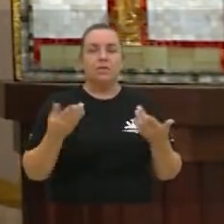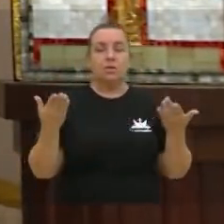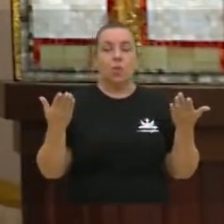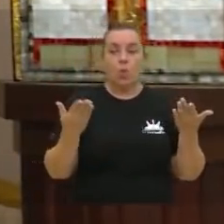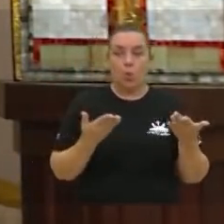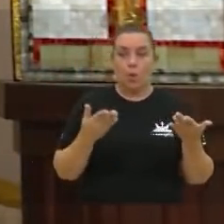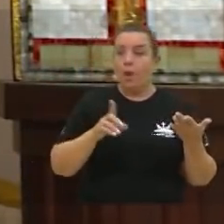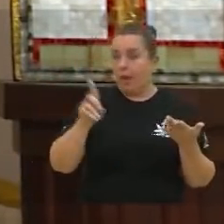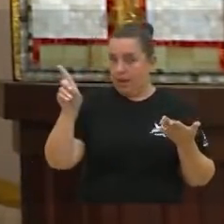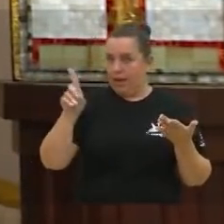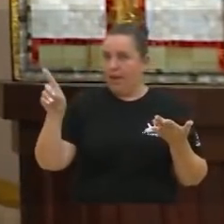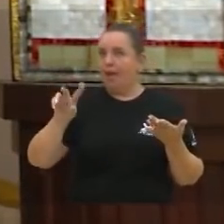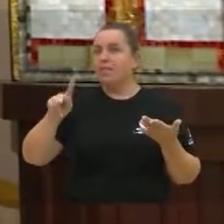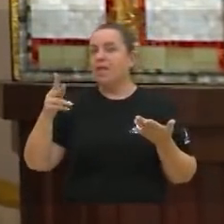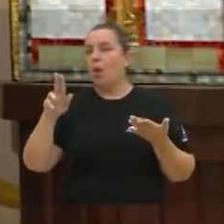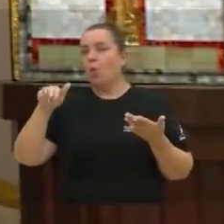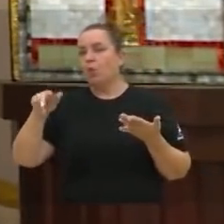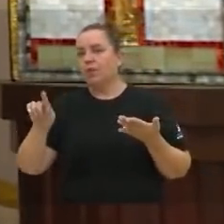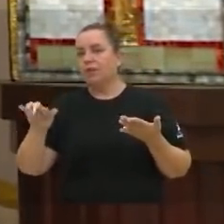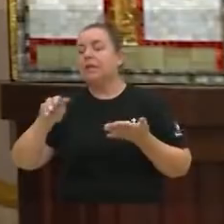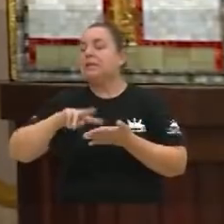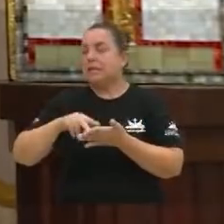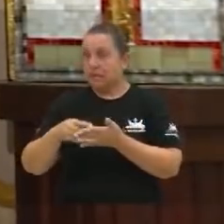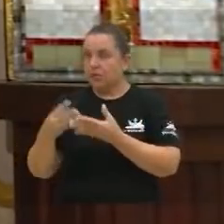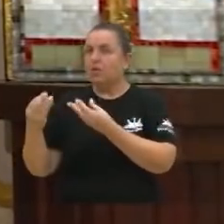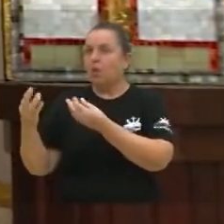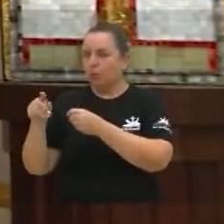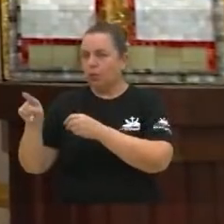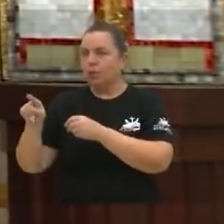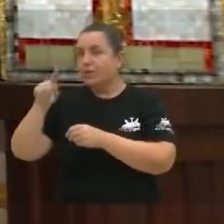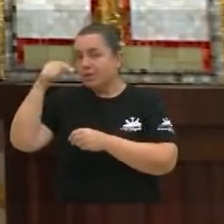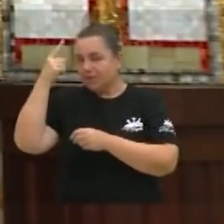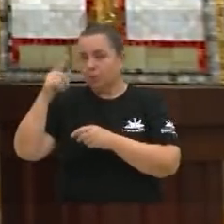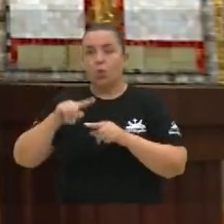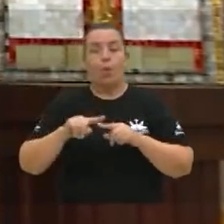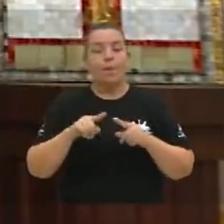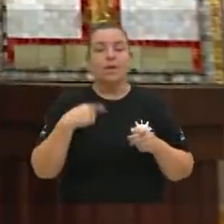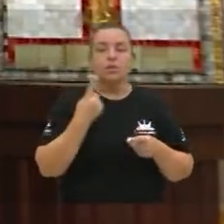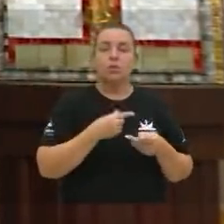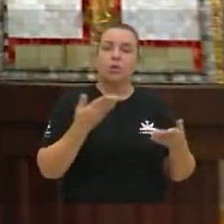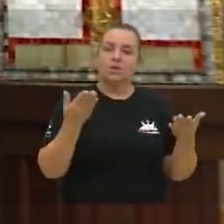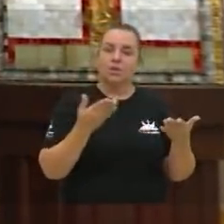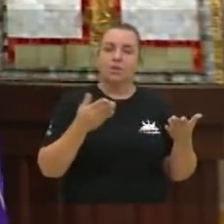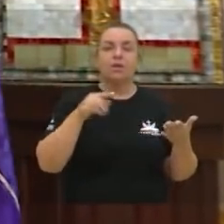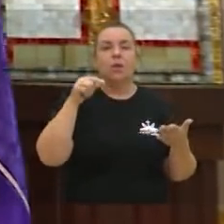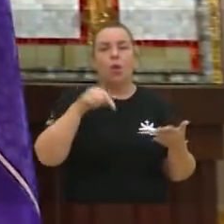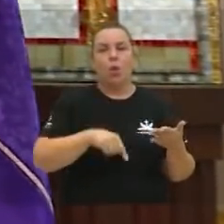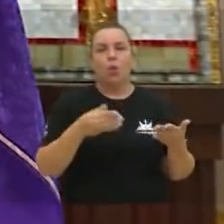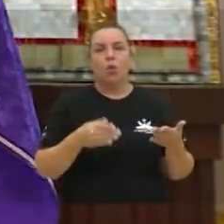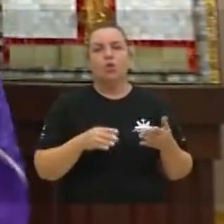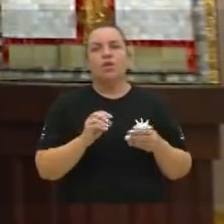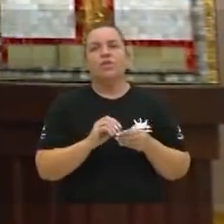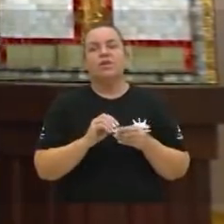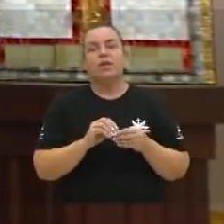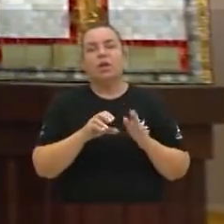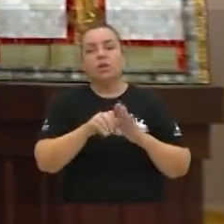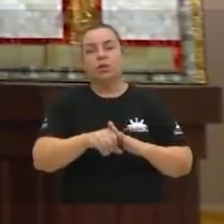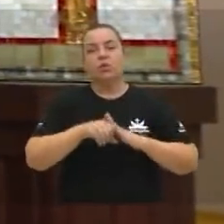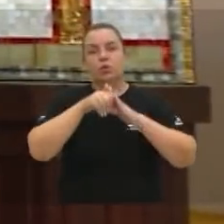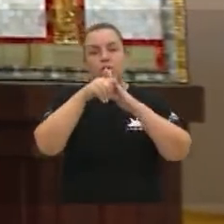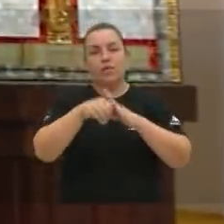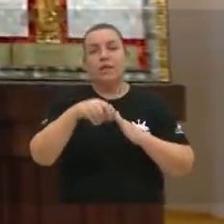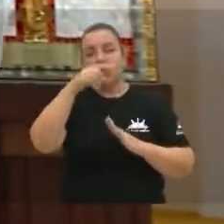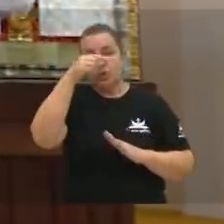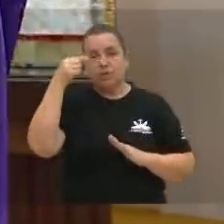é mas para eles significa muito mas nós fizemos no rádio Estamos fazendo a novena